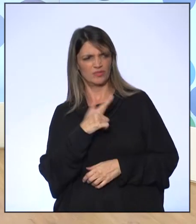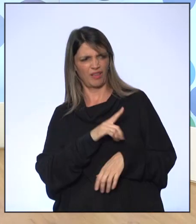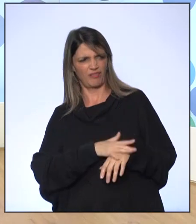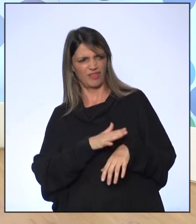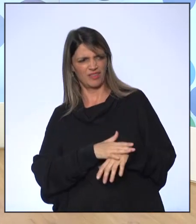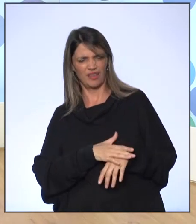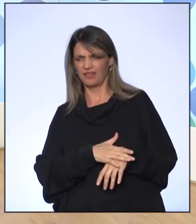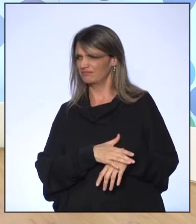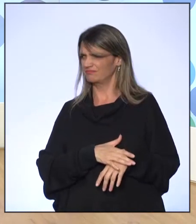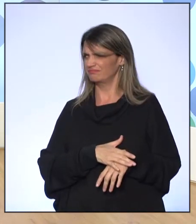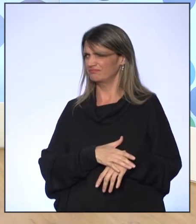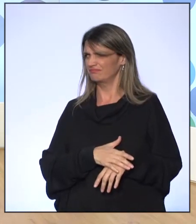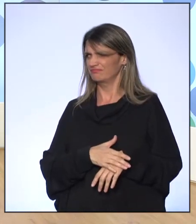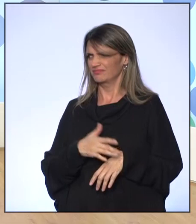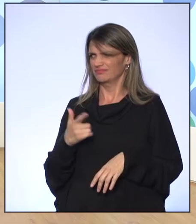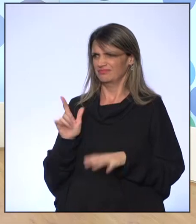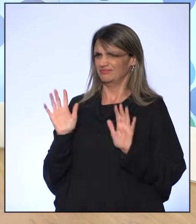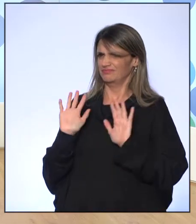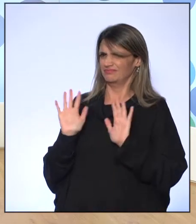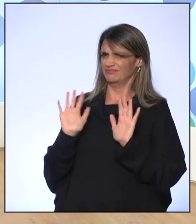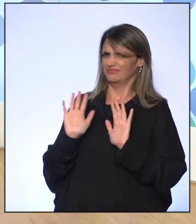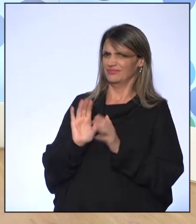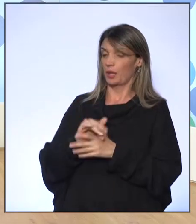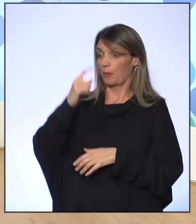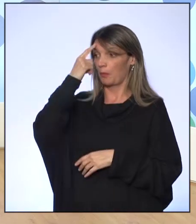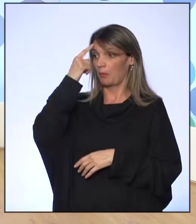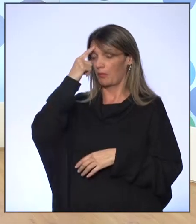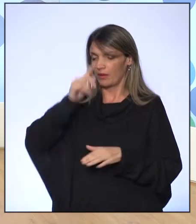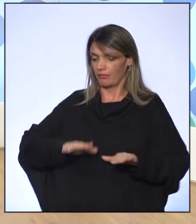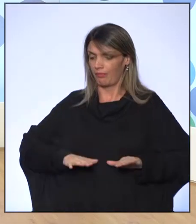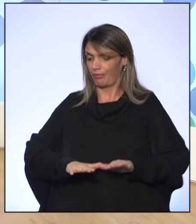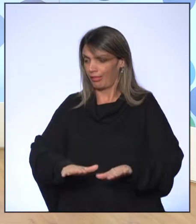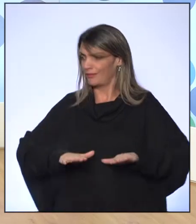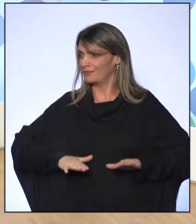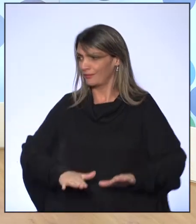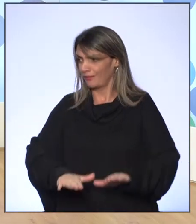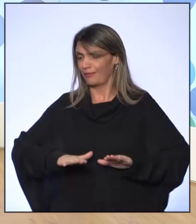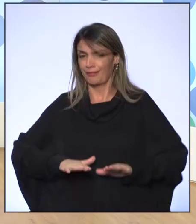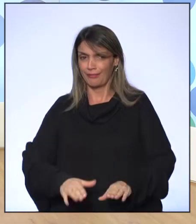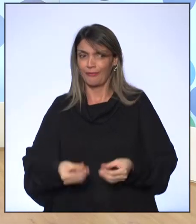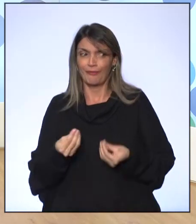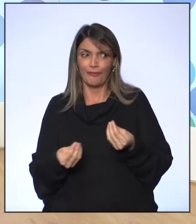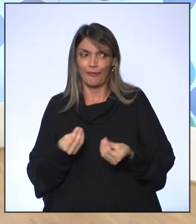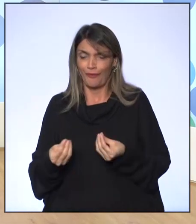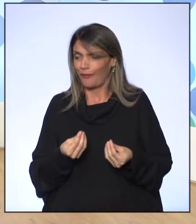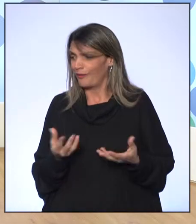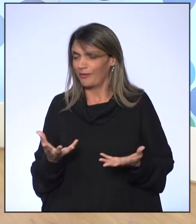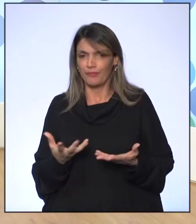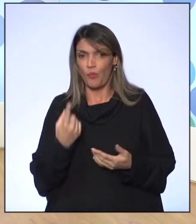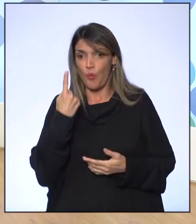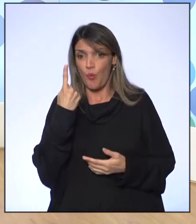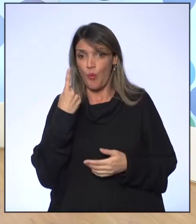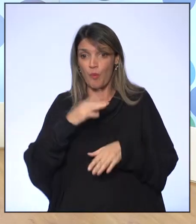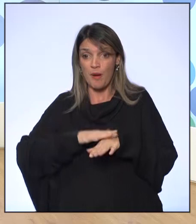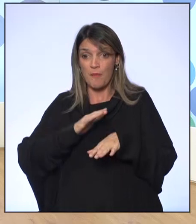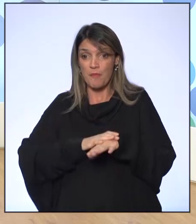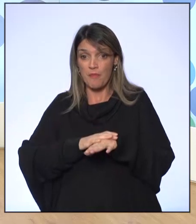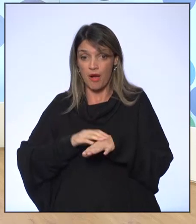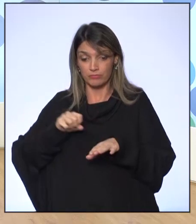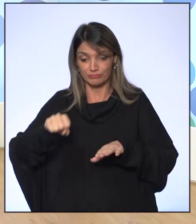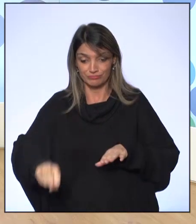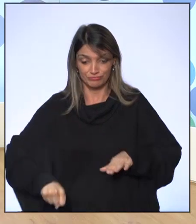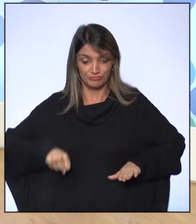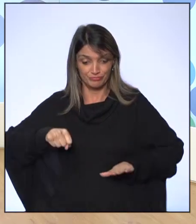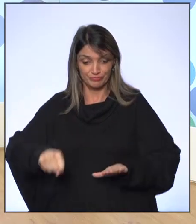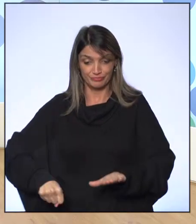rodar isso aí direito. Pô, imagina. Então, imagine costurar, né? Costurar já é difícil, imagine ainda, né? É difícil. É com uma mão só, né? Você tinha que transferir a